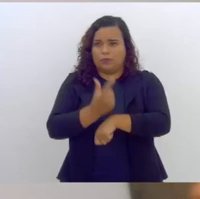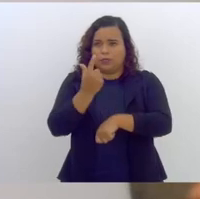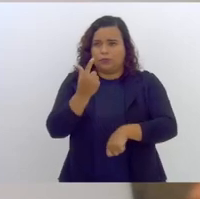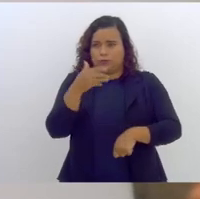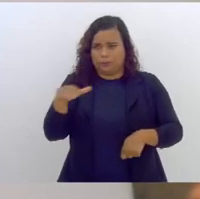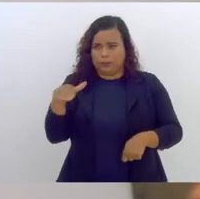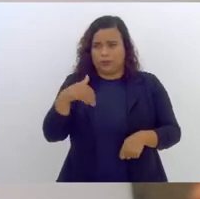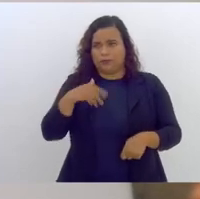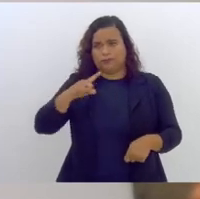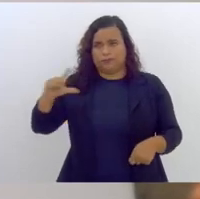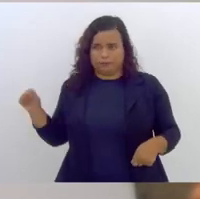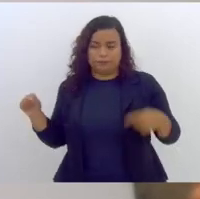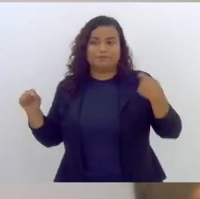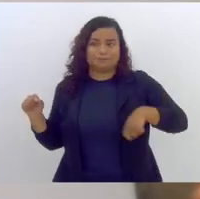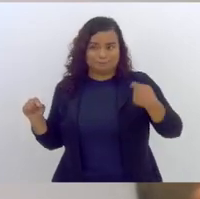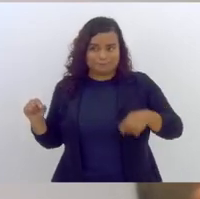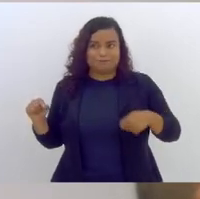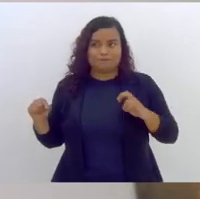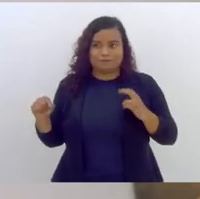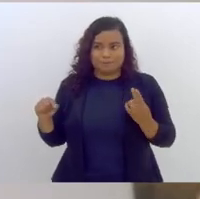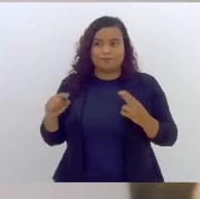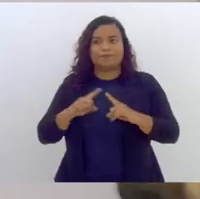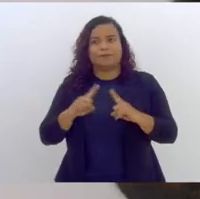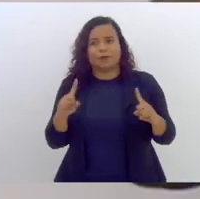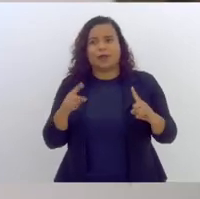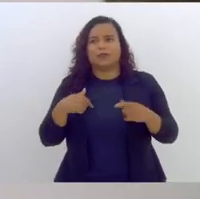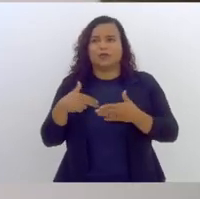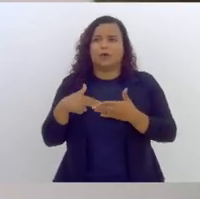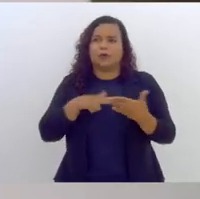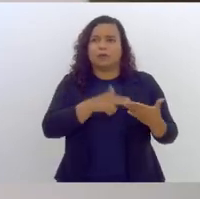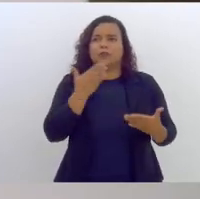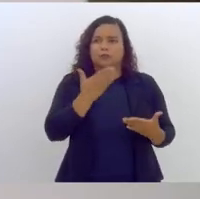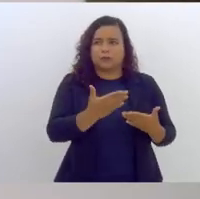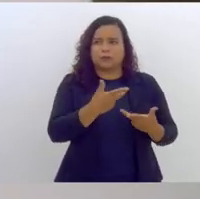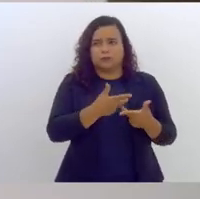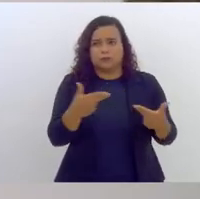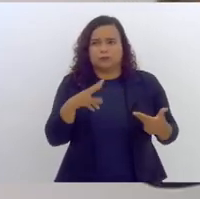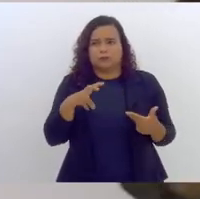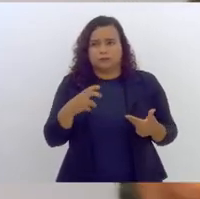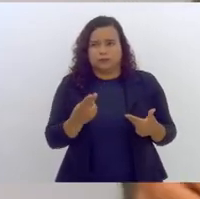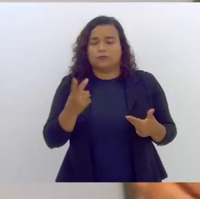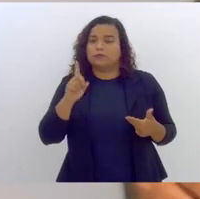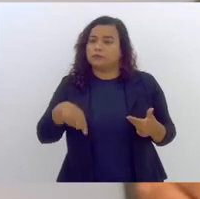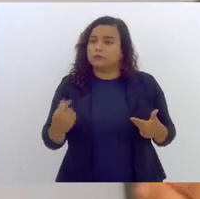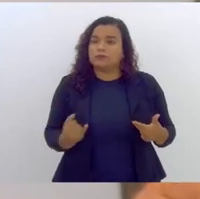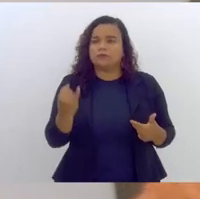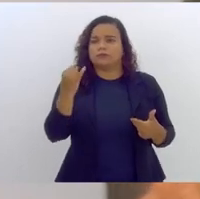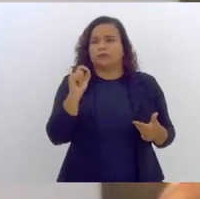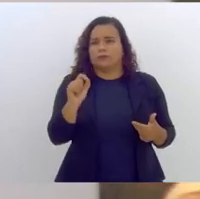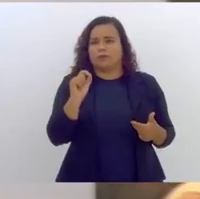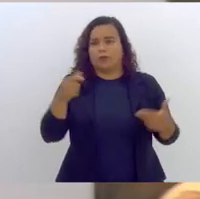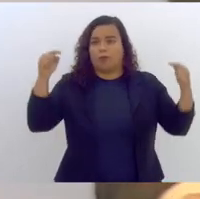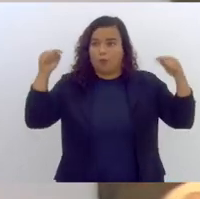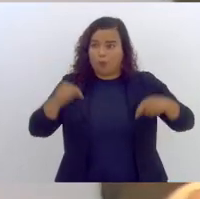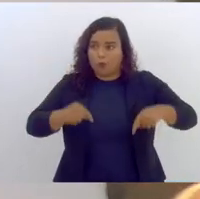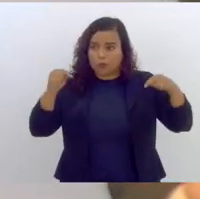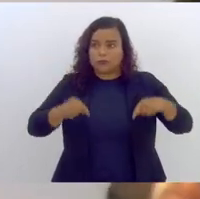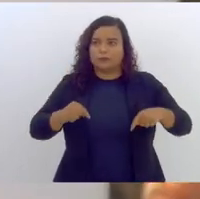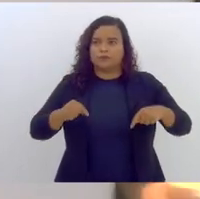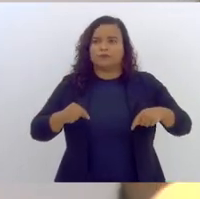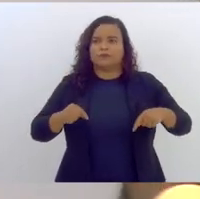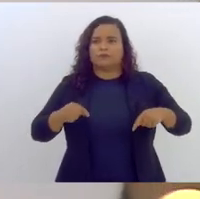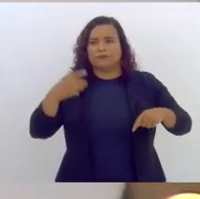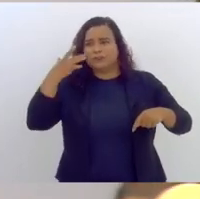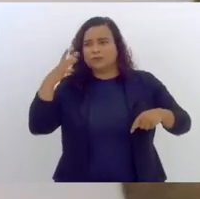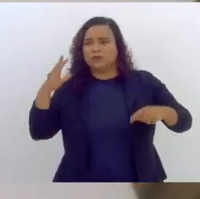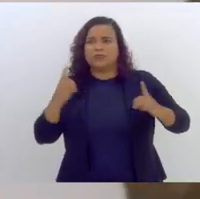daqui pontualmente às 2:30 mas o que que apenas fazer um encaminhamento Deputado era muito importante que no dia de hoje né não